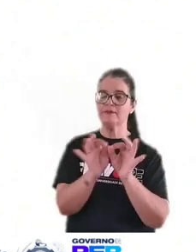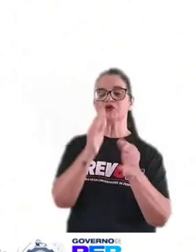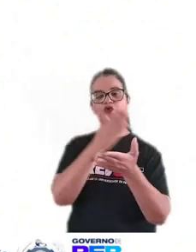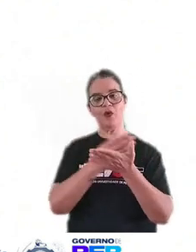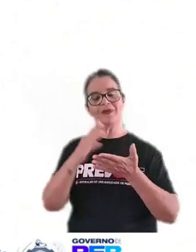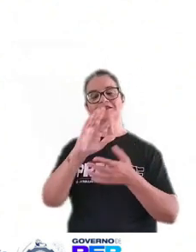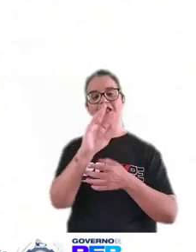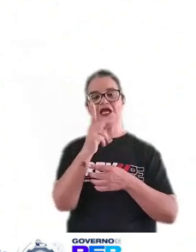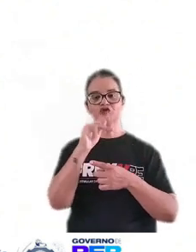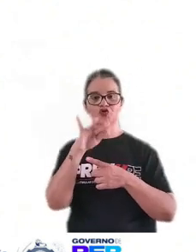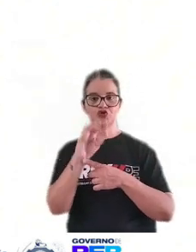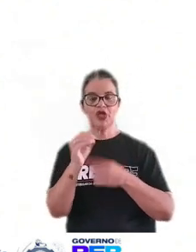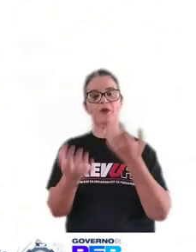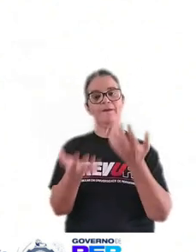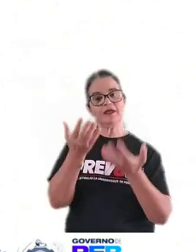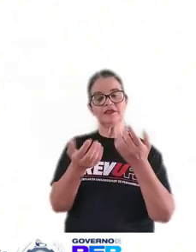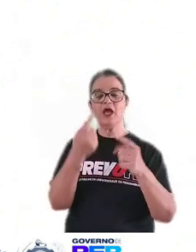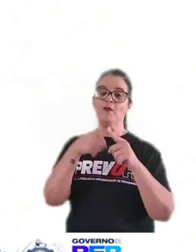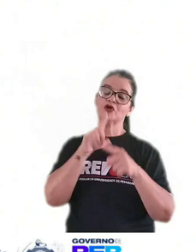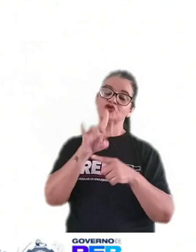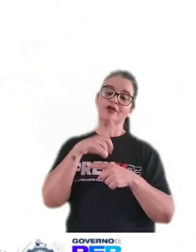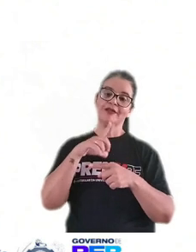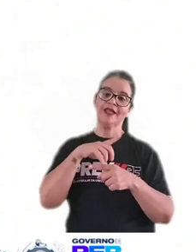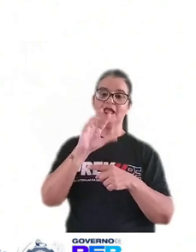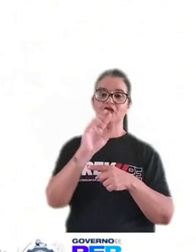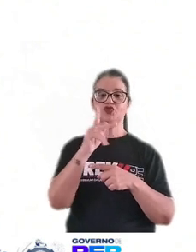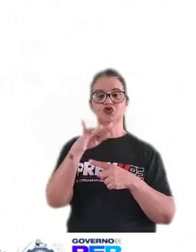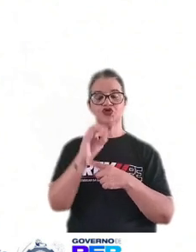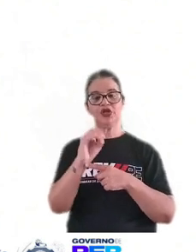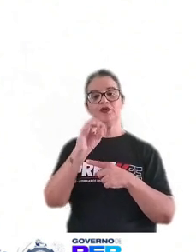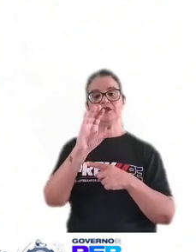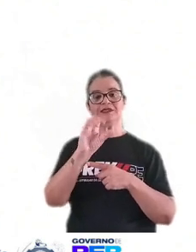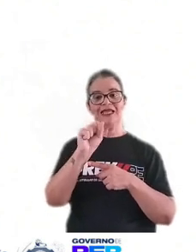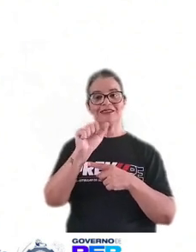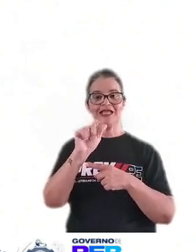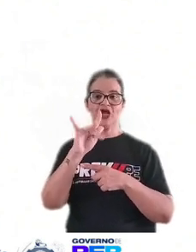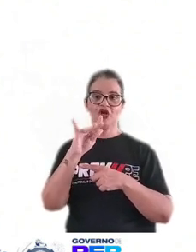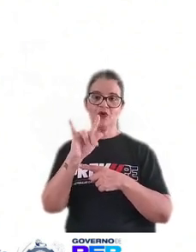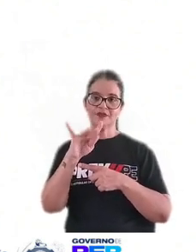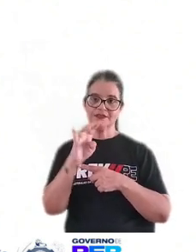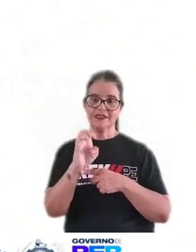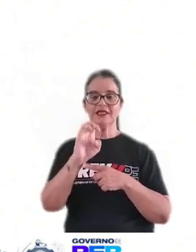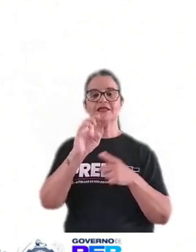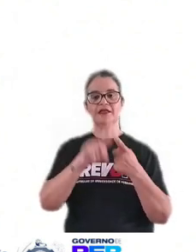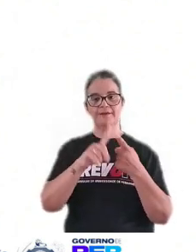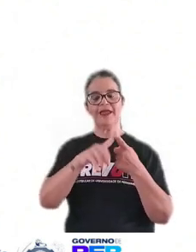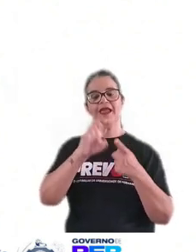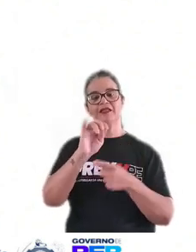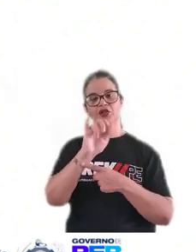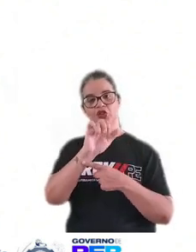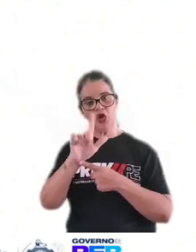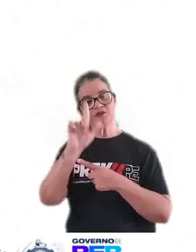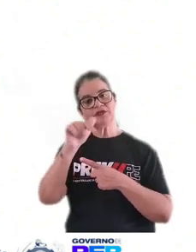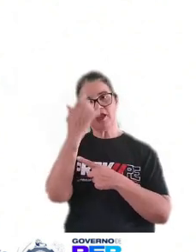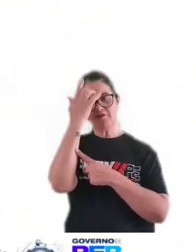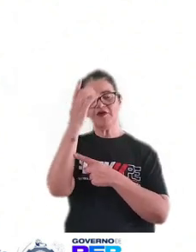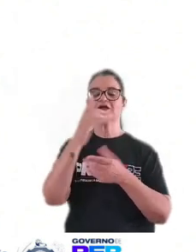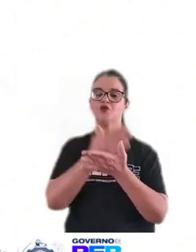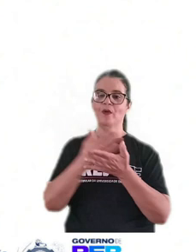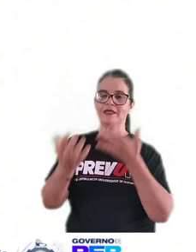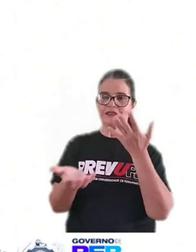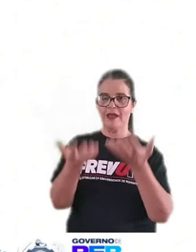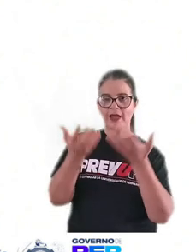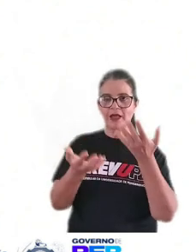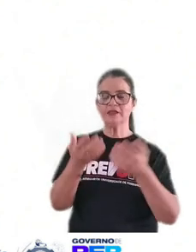seria simples começar balanceando o hidrogênio porque você só tem hidrogênio na sacarose e no etanol então seria fácil de